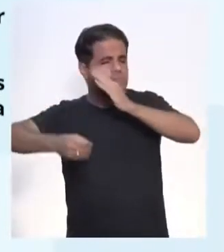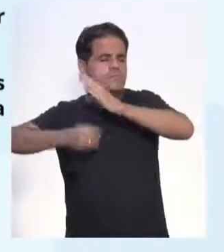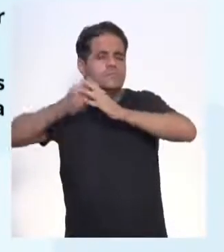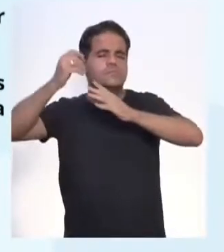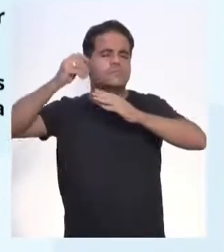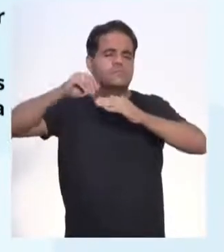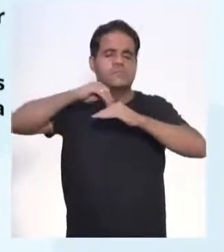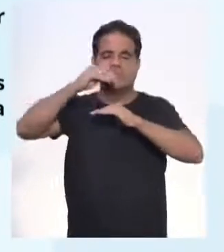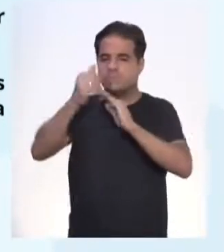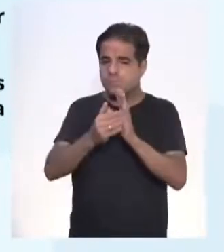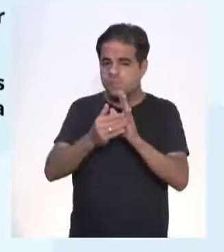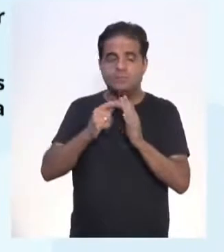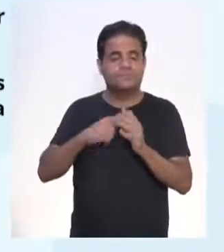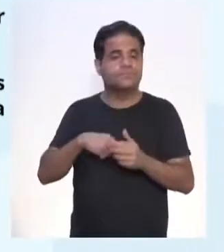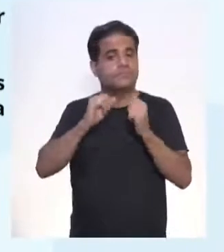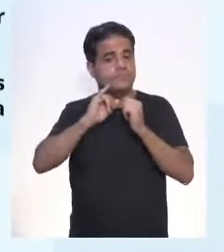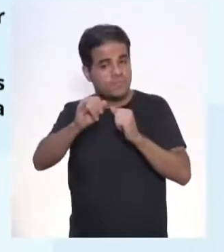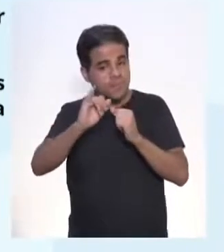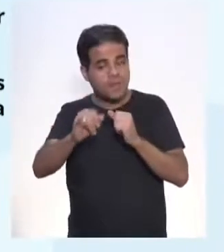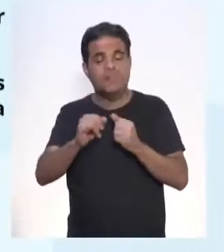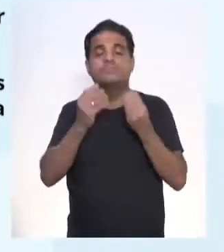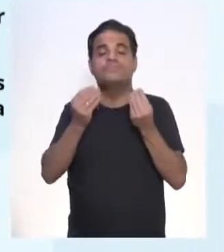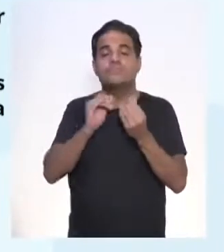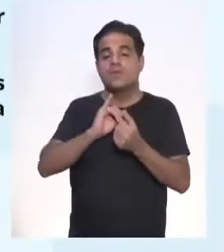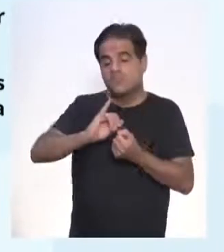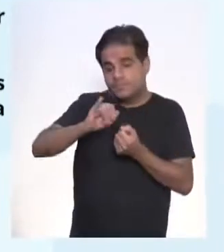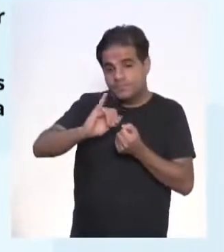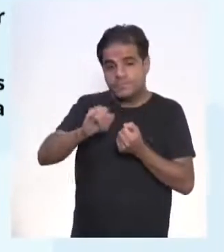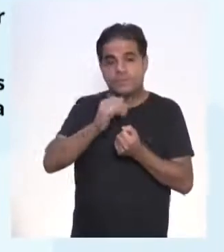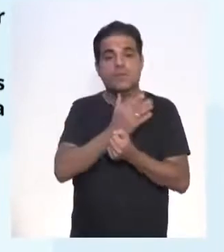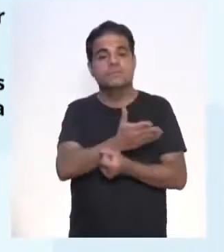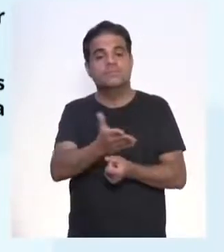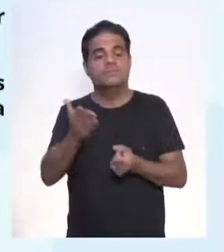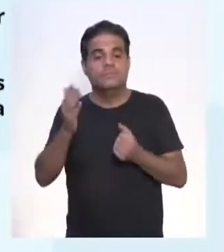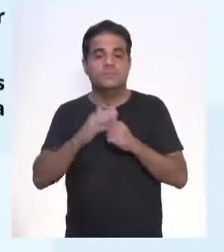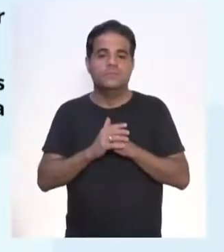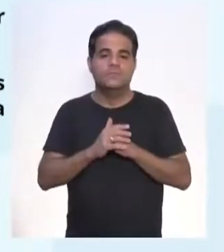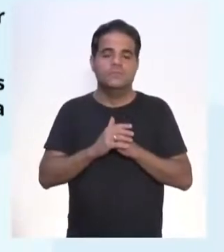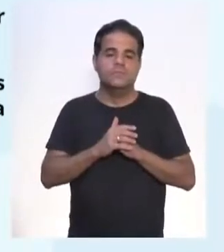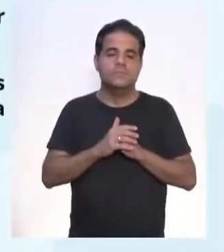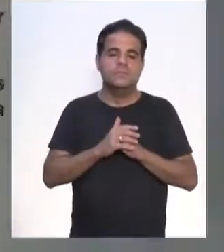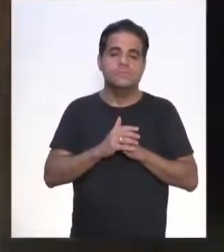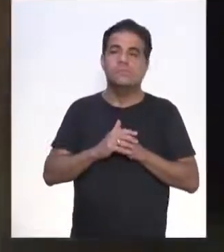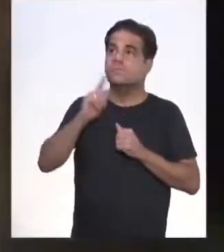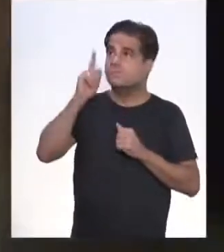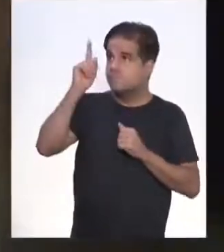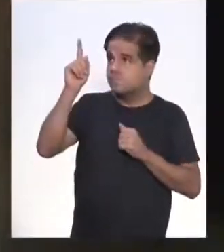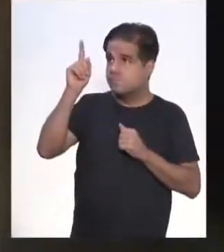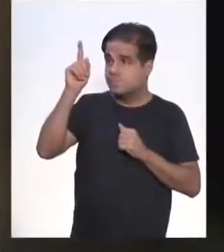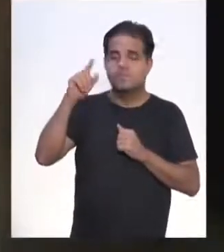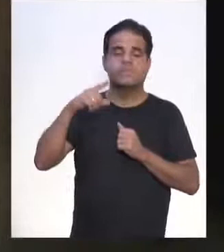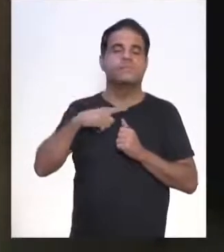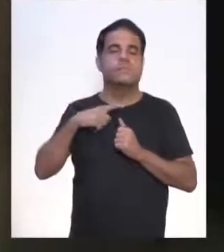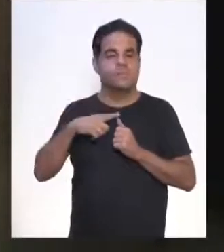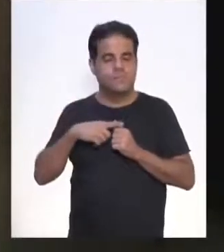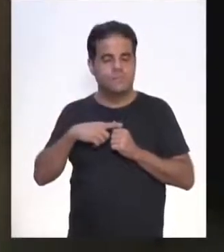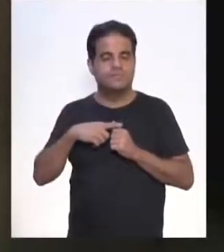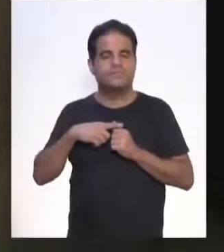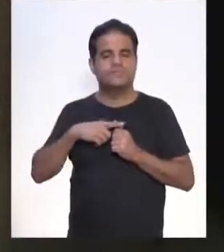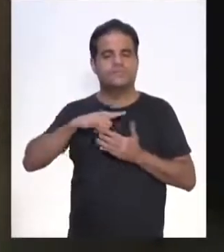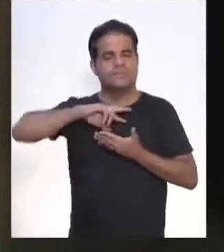isso, na verdade, eu estou dizendo para contar para vocês que existem,